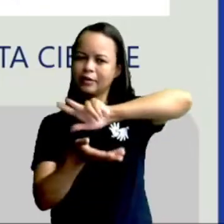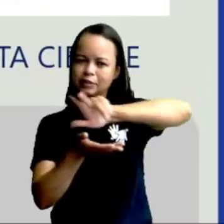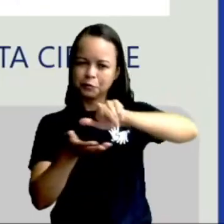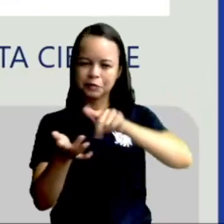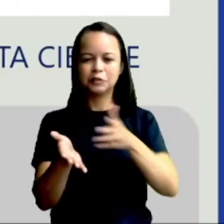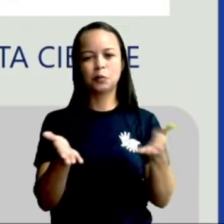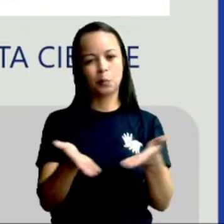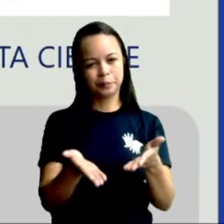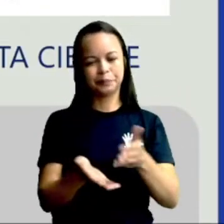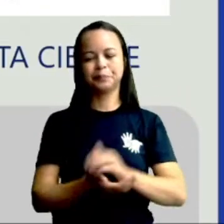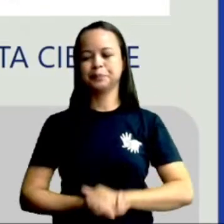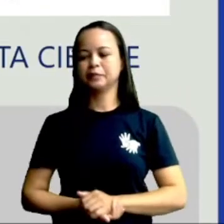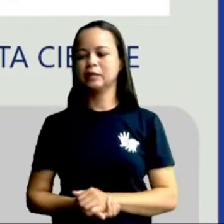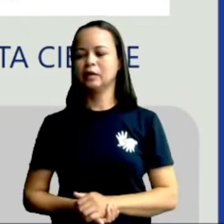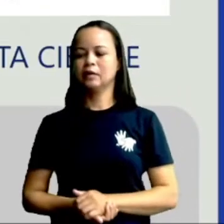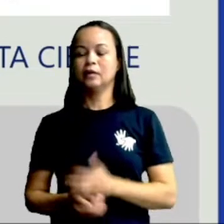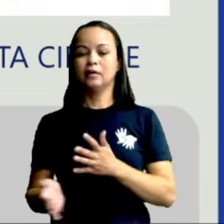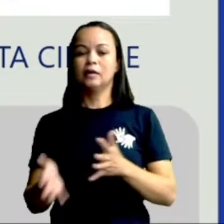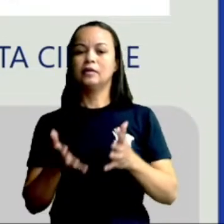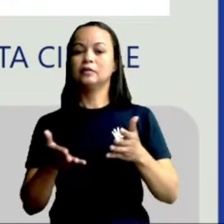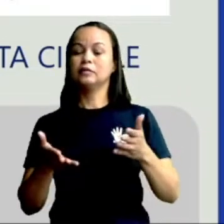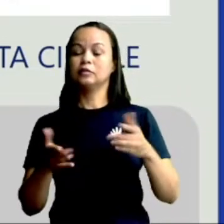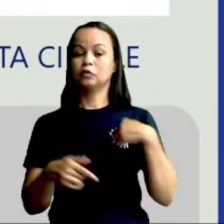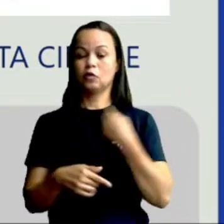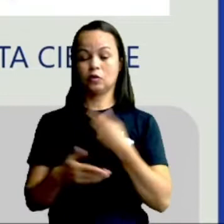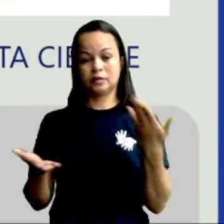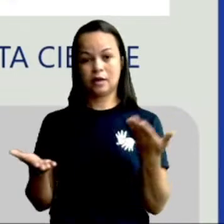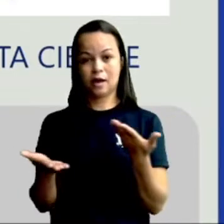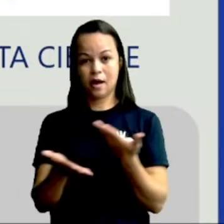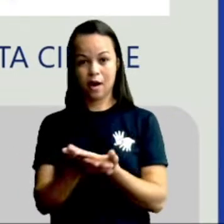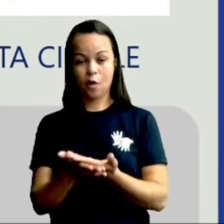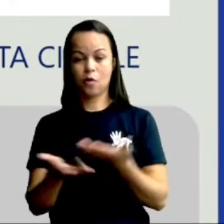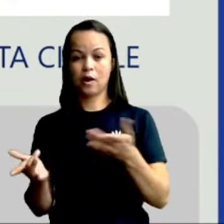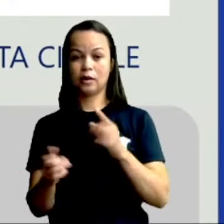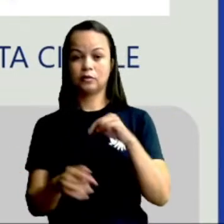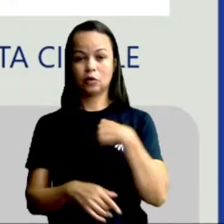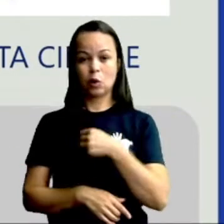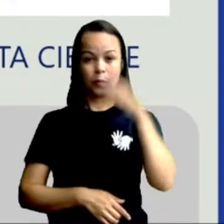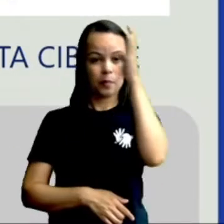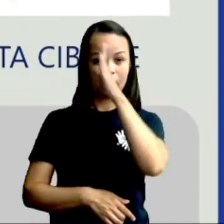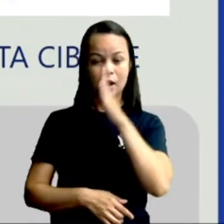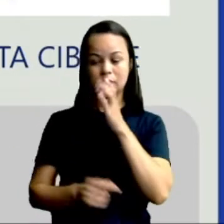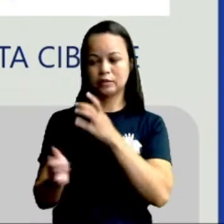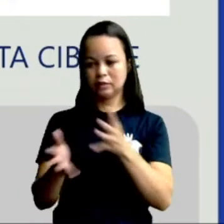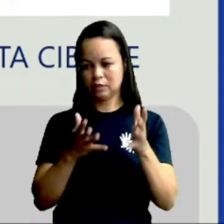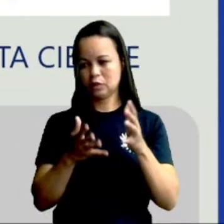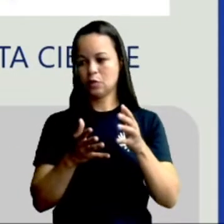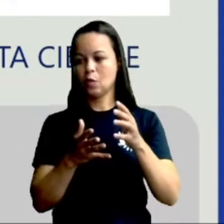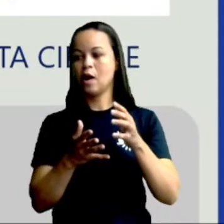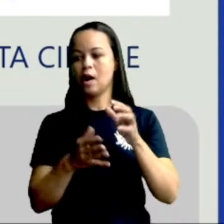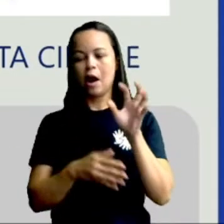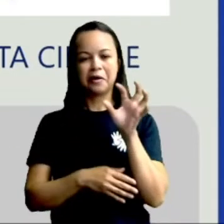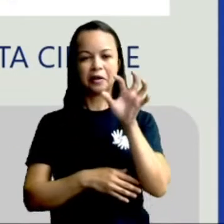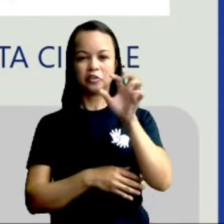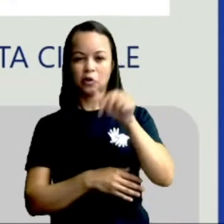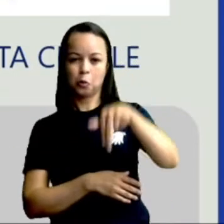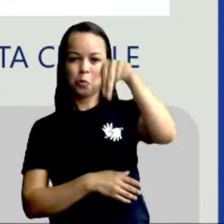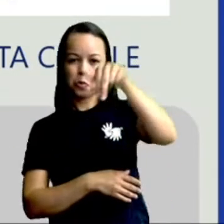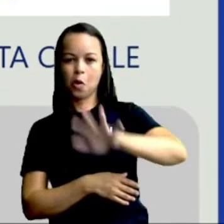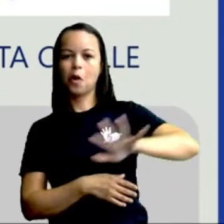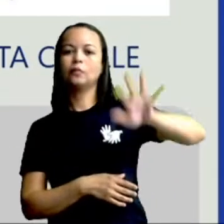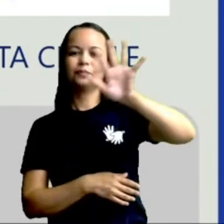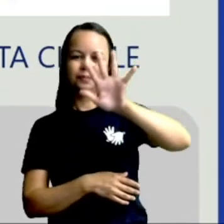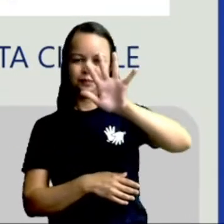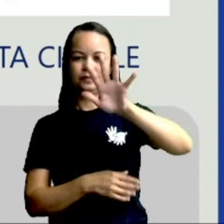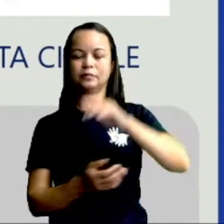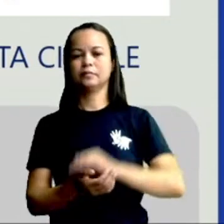atenção, tá? Olha aqui, ó. Nossa aula, nosso Brasil, região Nordeste, para ser mais específico. Ano